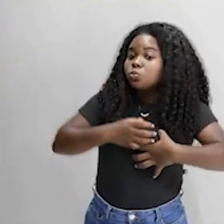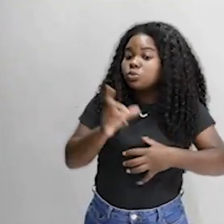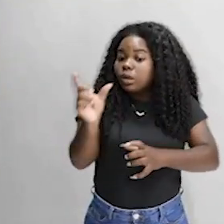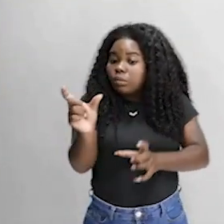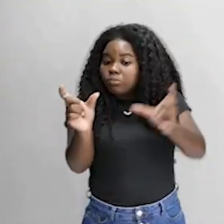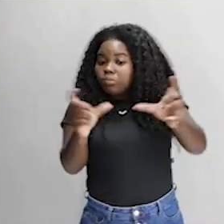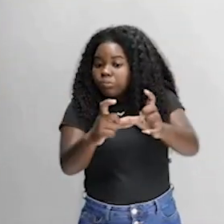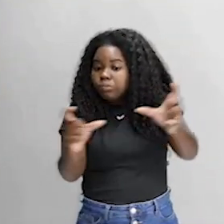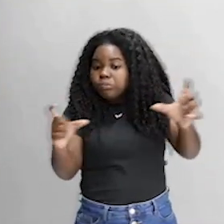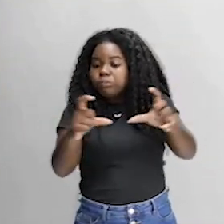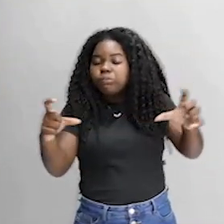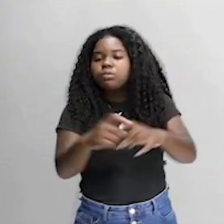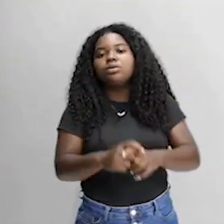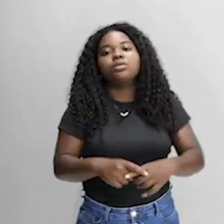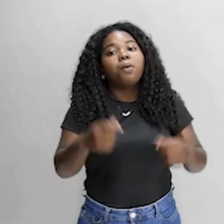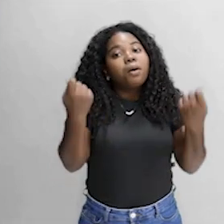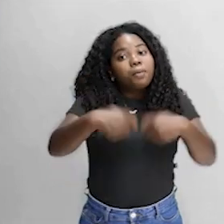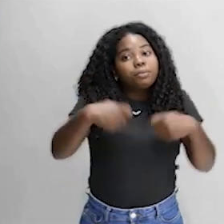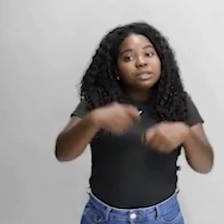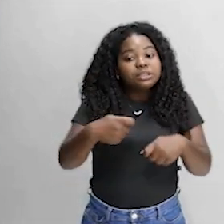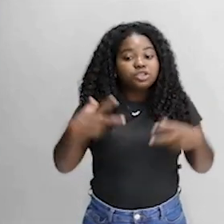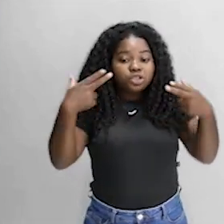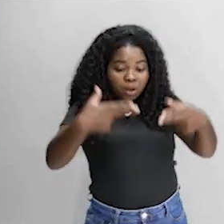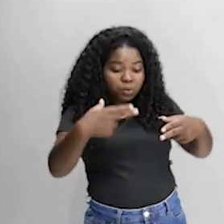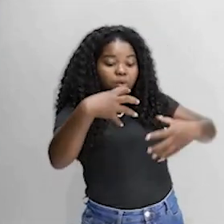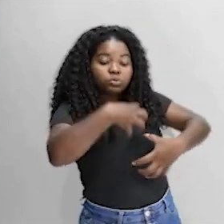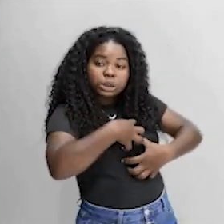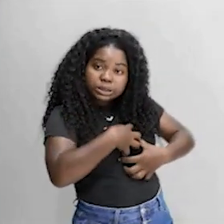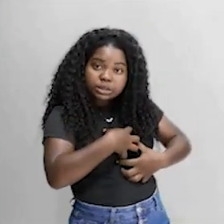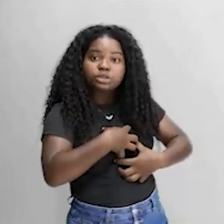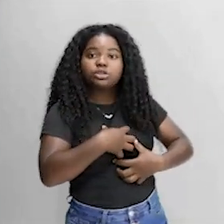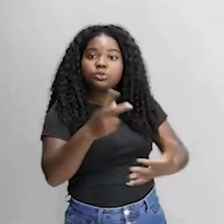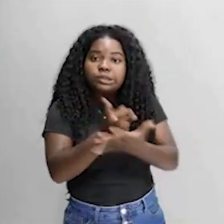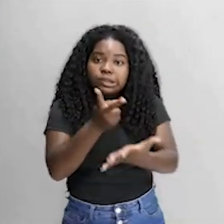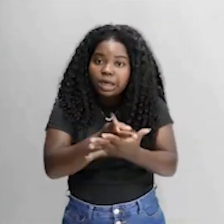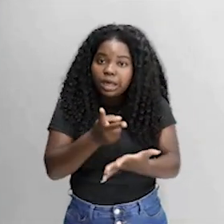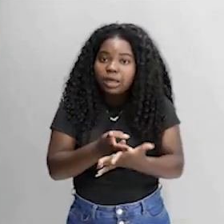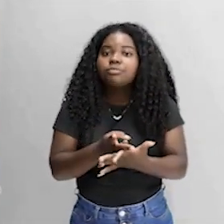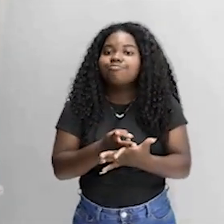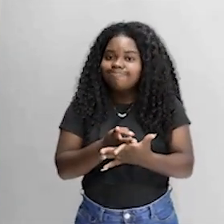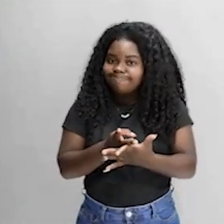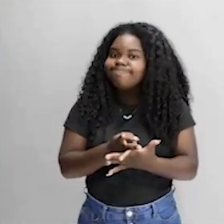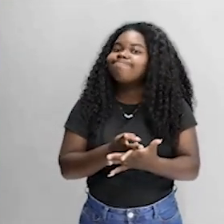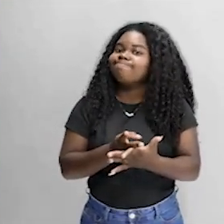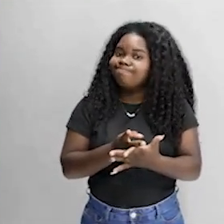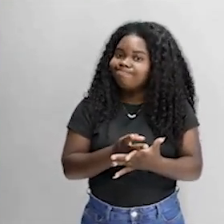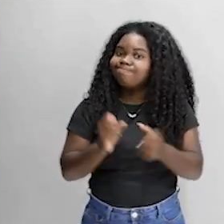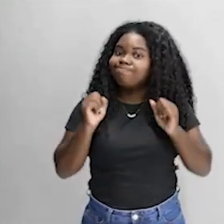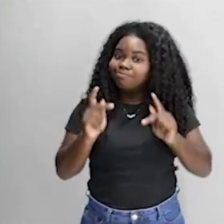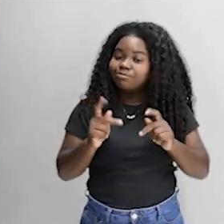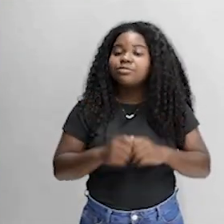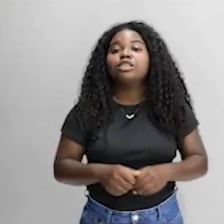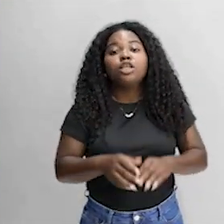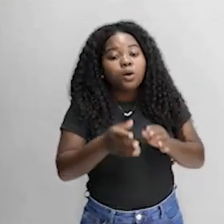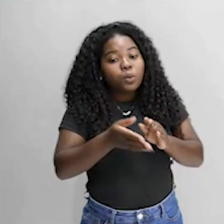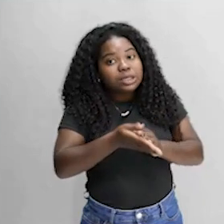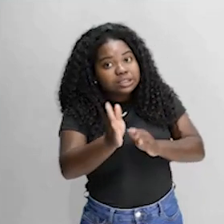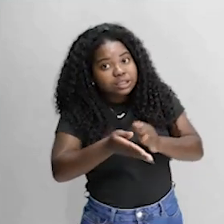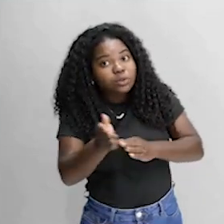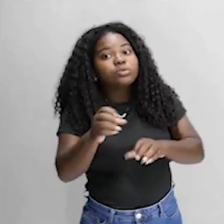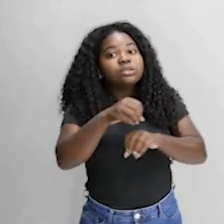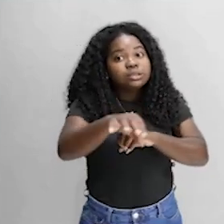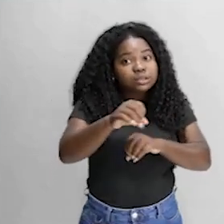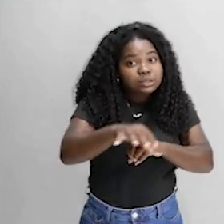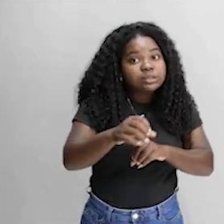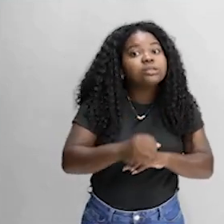estar coerentemente com o mesmo sentido o tempo todo, entende? Pega essa dica para ti, que essa dica é importante, não tem livro,